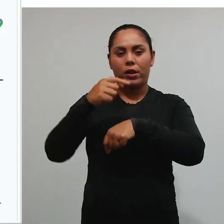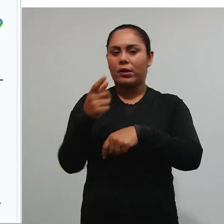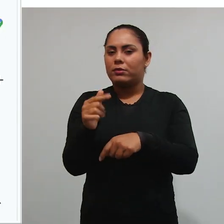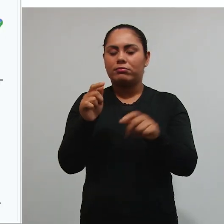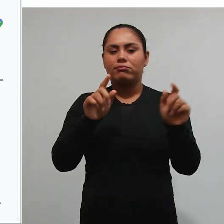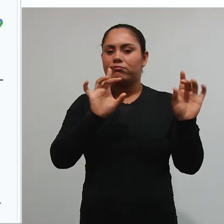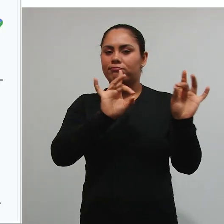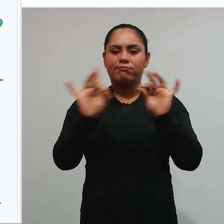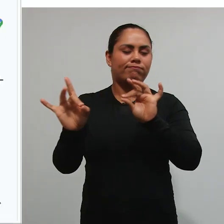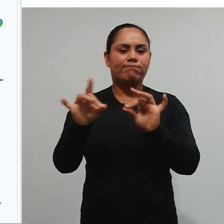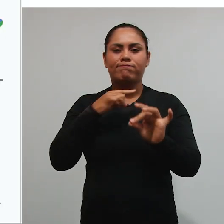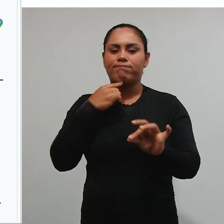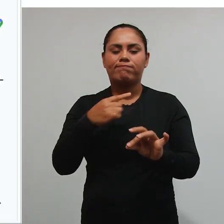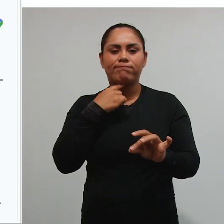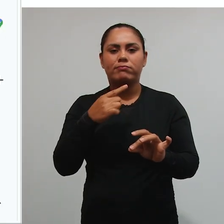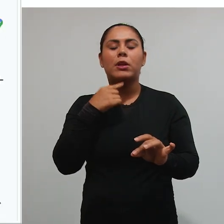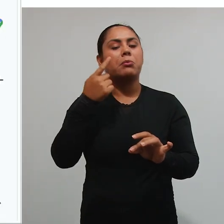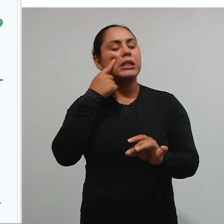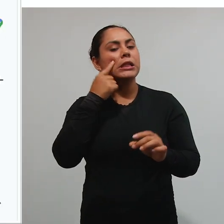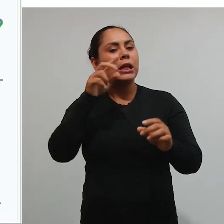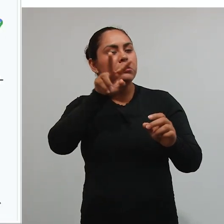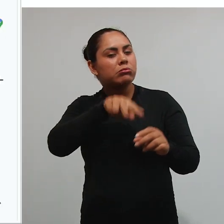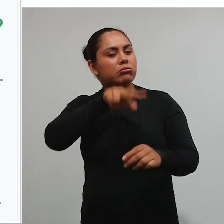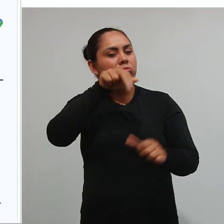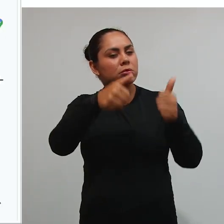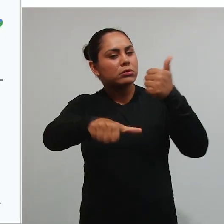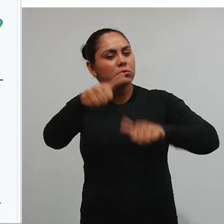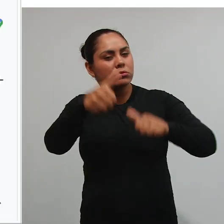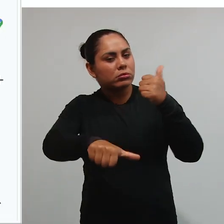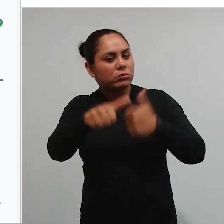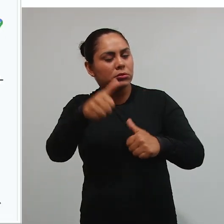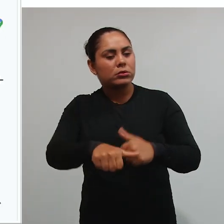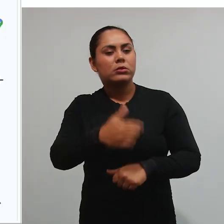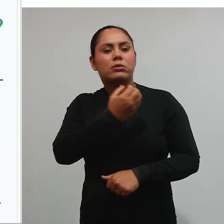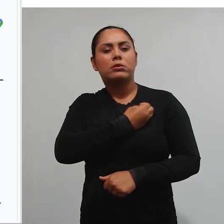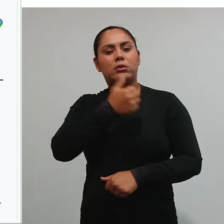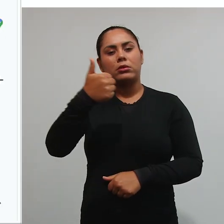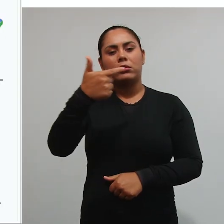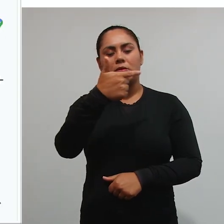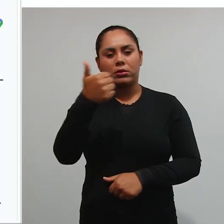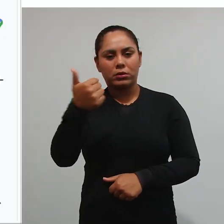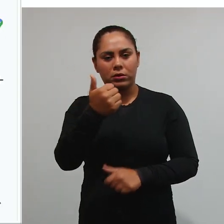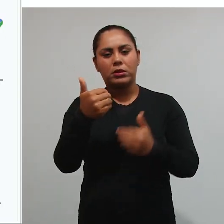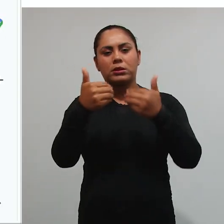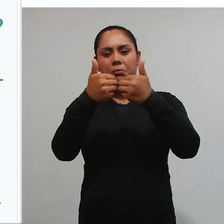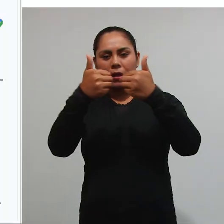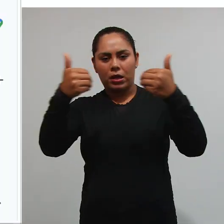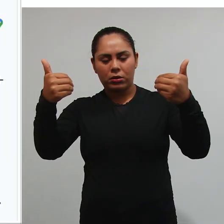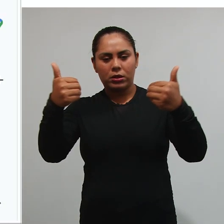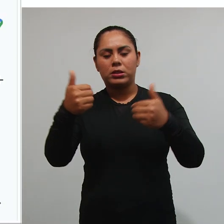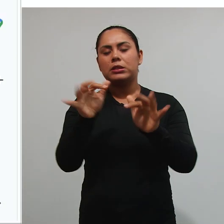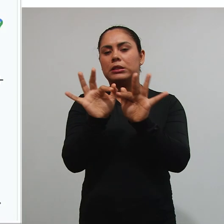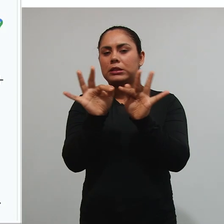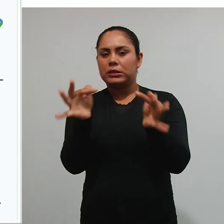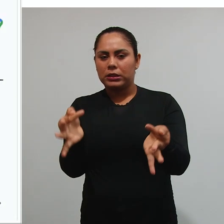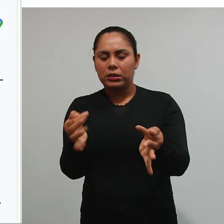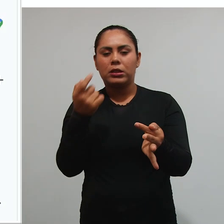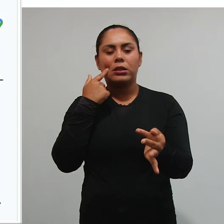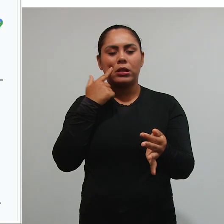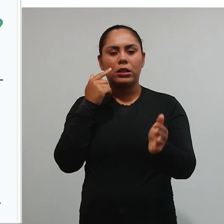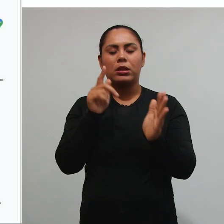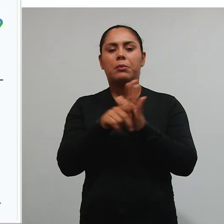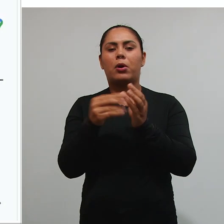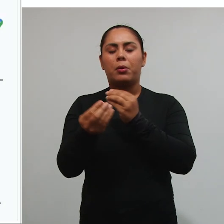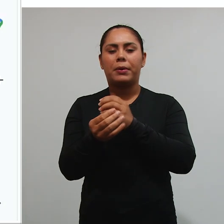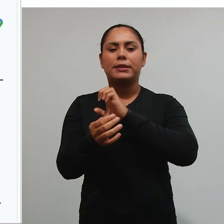toda a formatação vem. Então, eu tenho que conferir a formatação. Arial, tamanho 12, espaçamento simples, alinhado